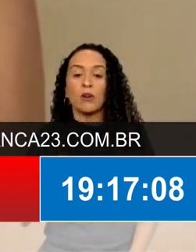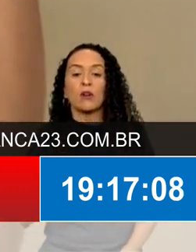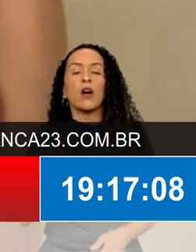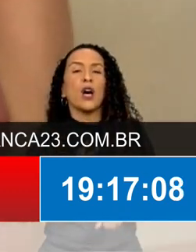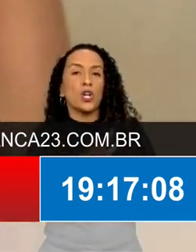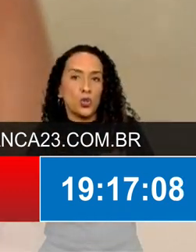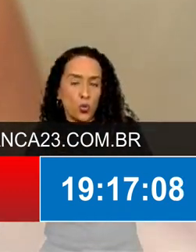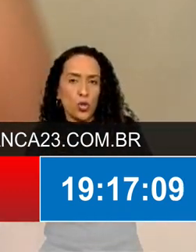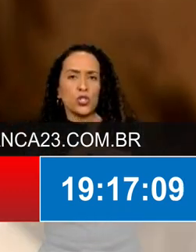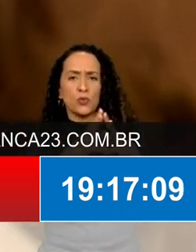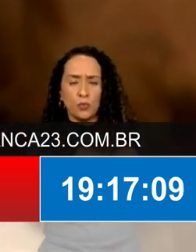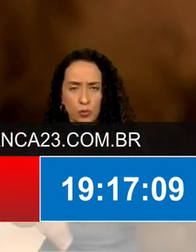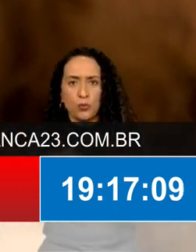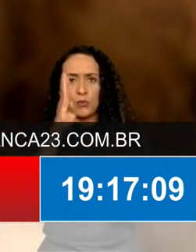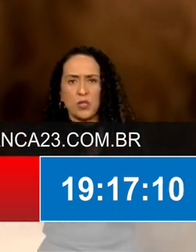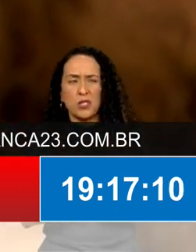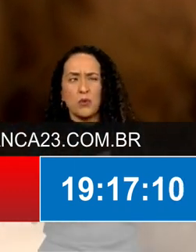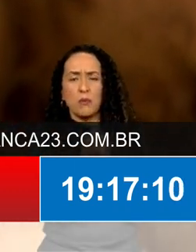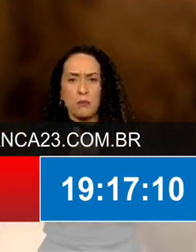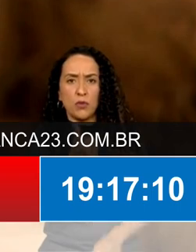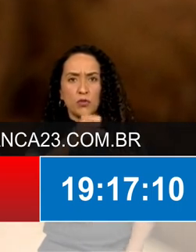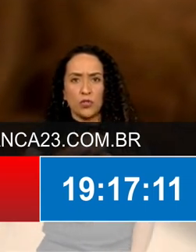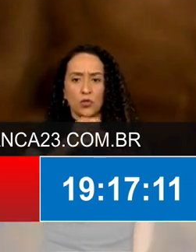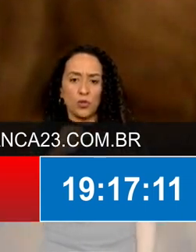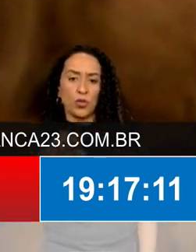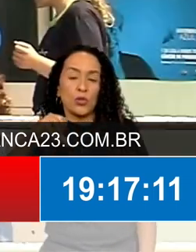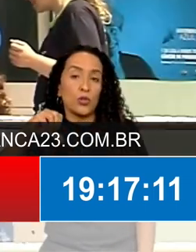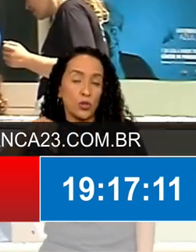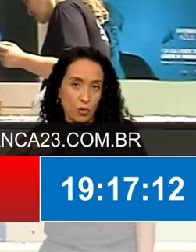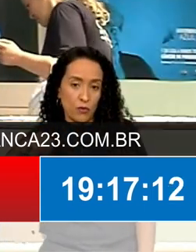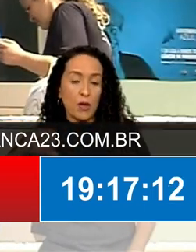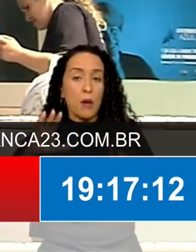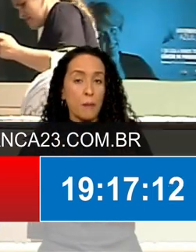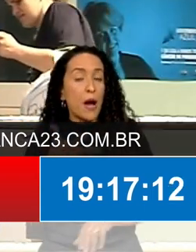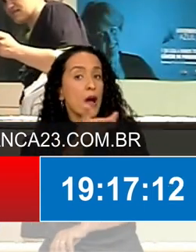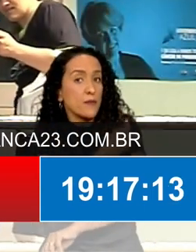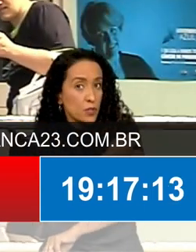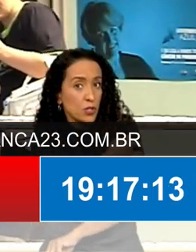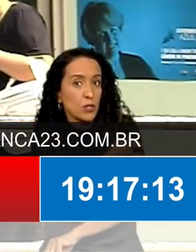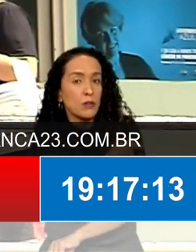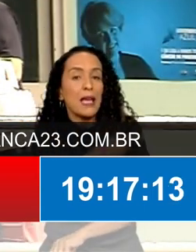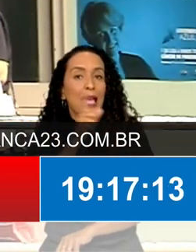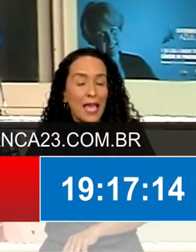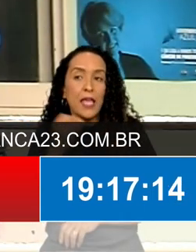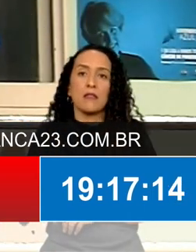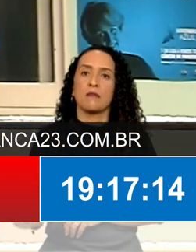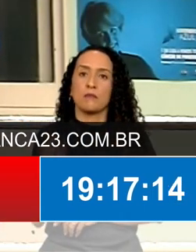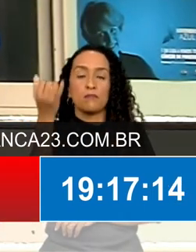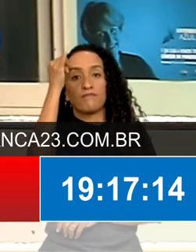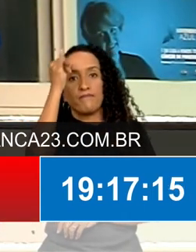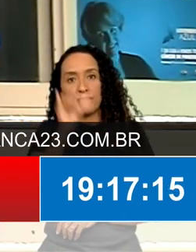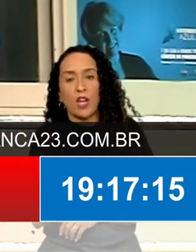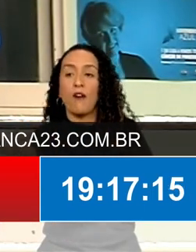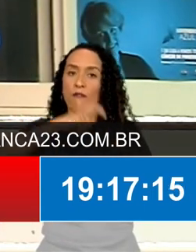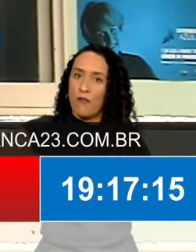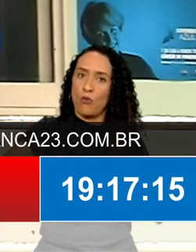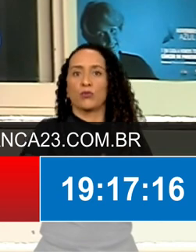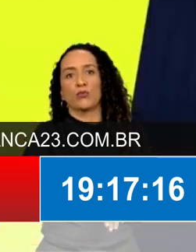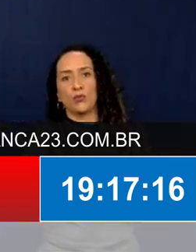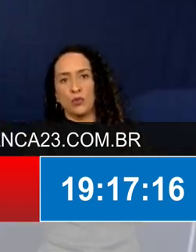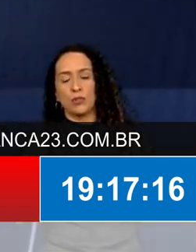foi erradicada no Brasil em 1989, mas a vacinação é essencial para evitar o retorno